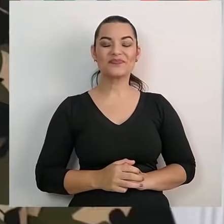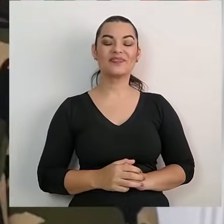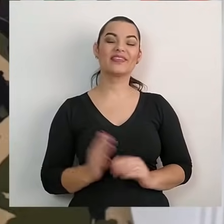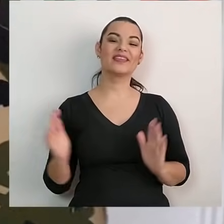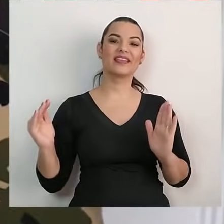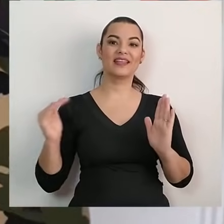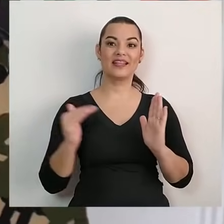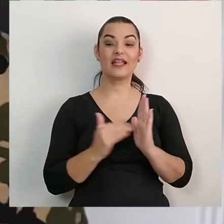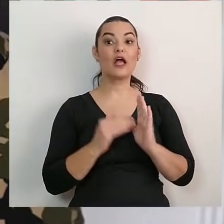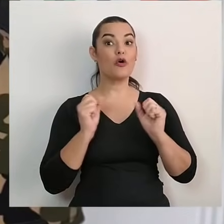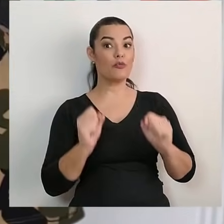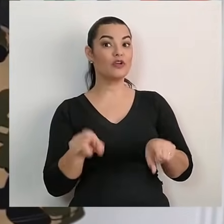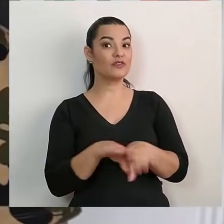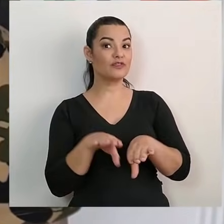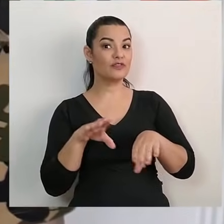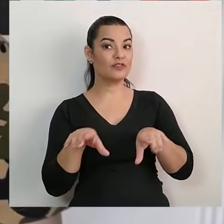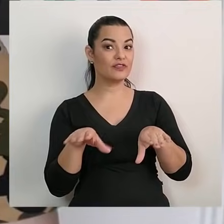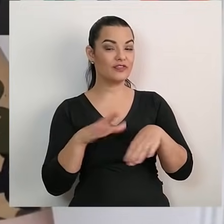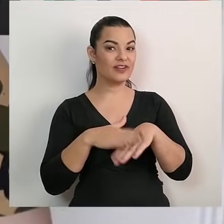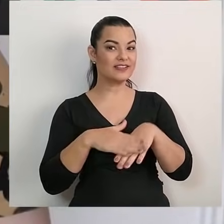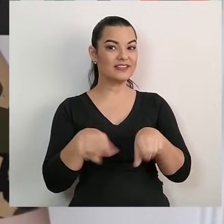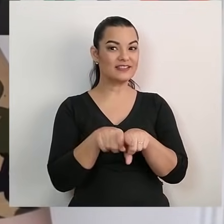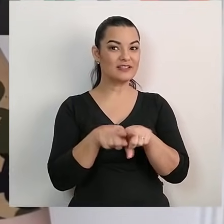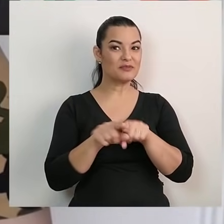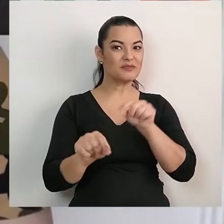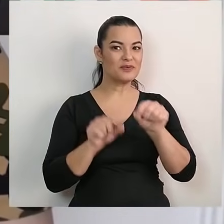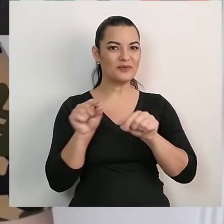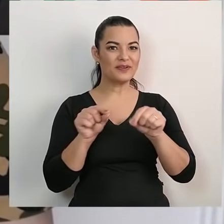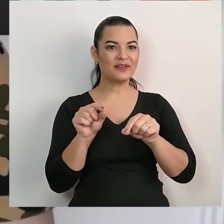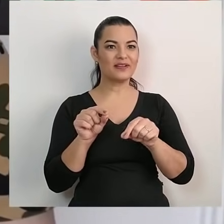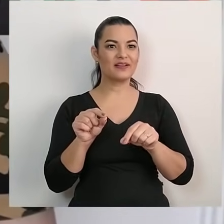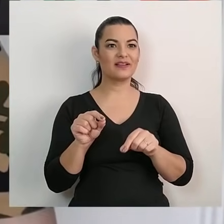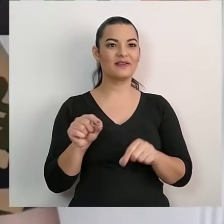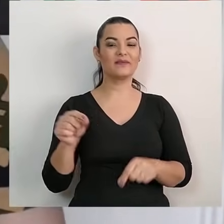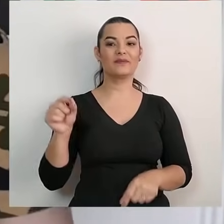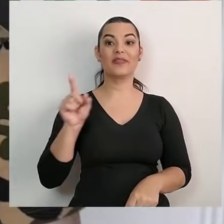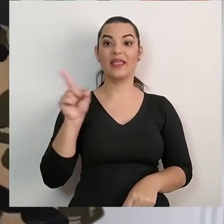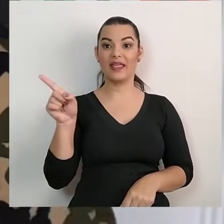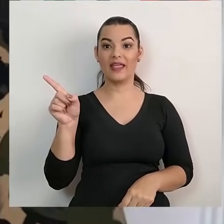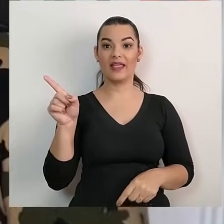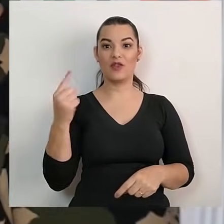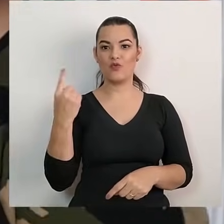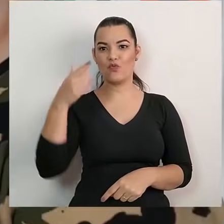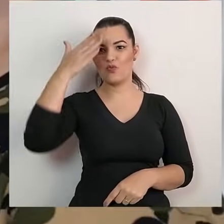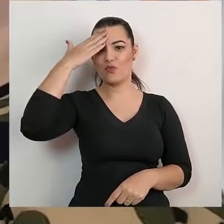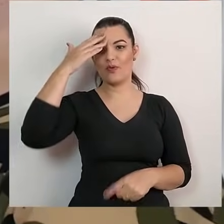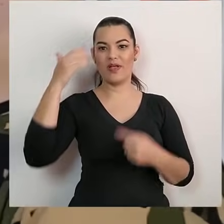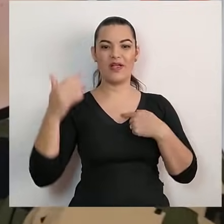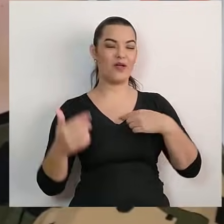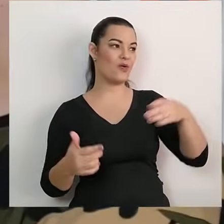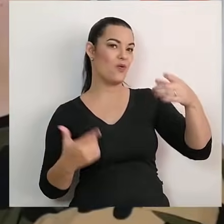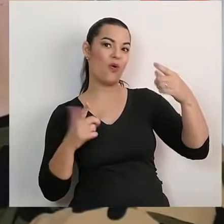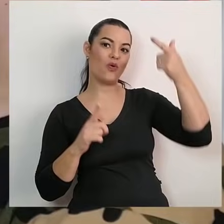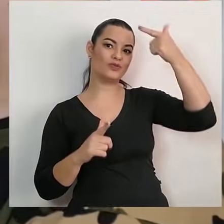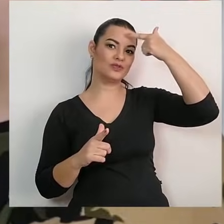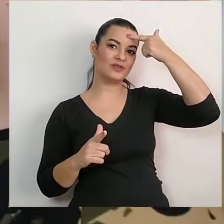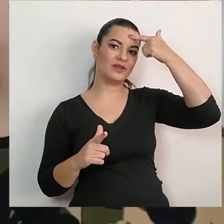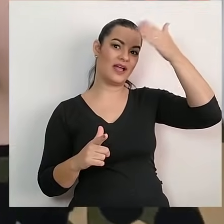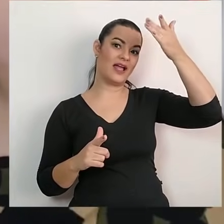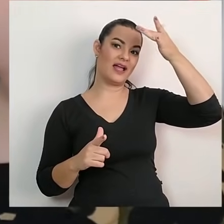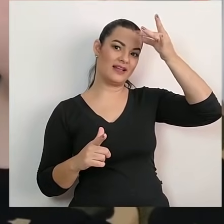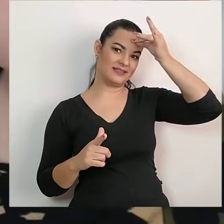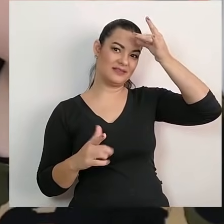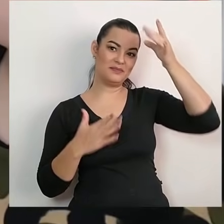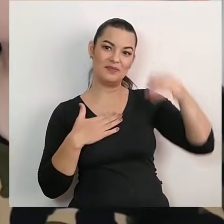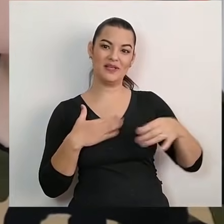Até, e aí a gente pode fazer o seguinte, ó. O Léo fica com um aqui e eu fico com o outro aqui. E aí ele